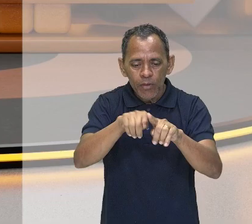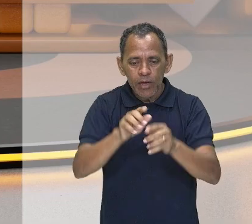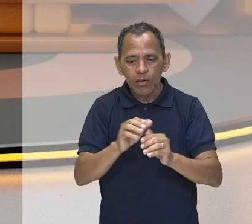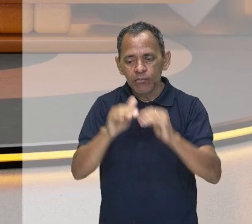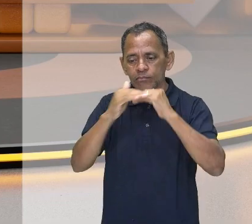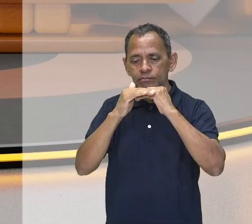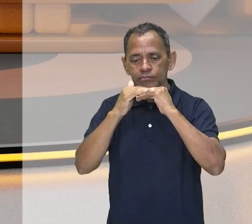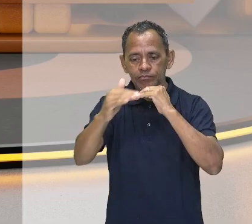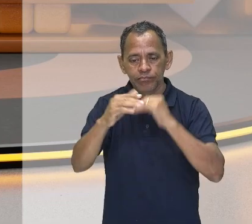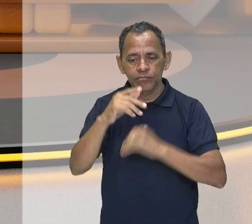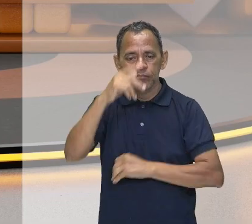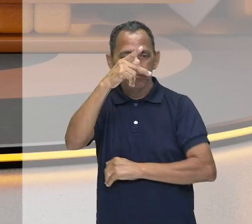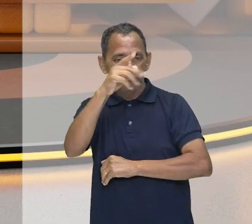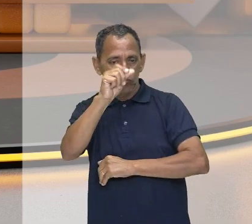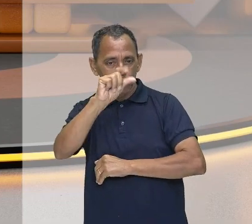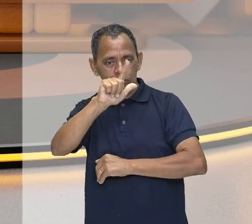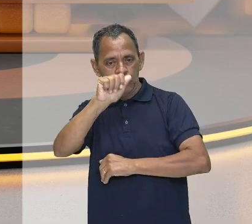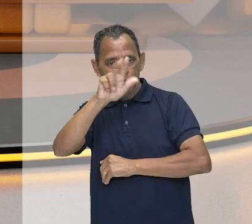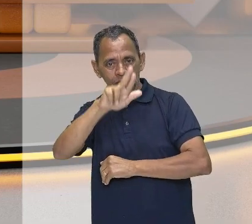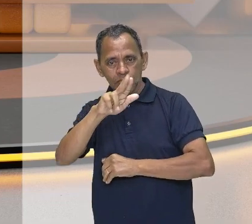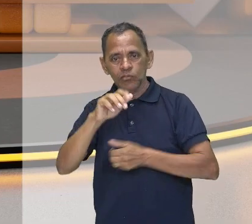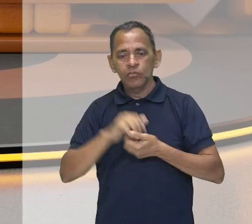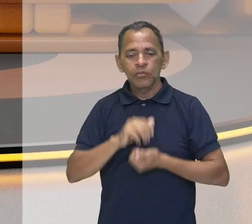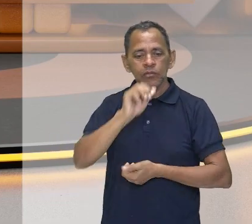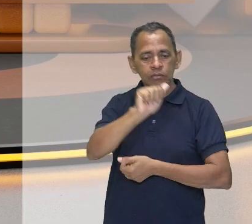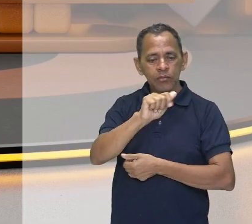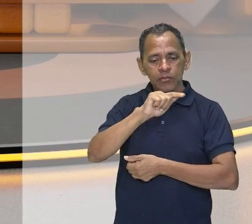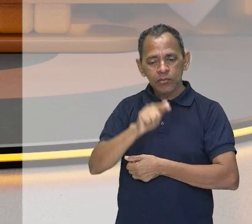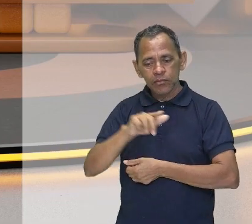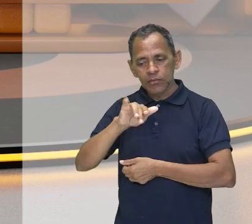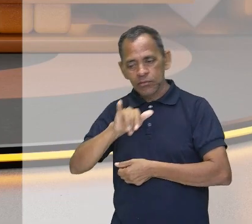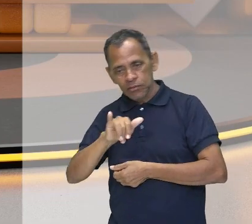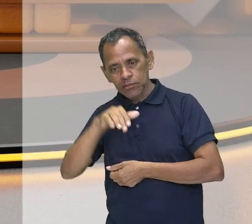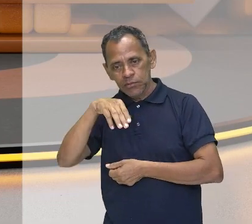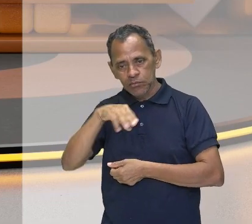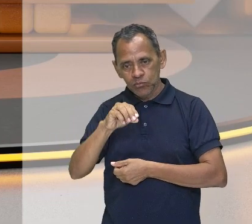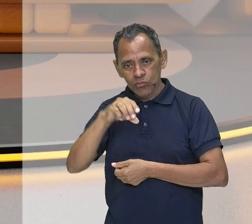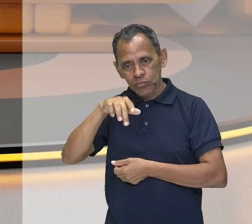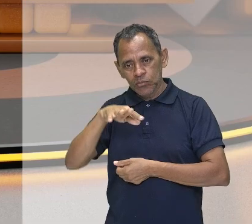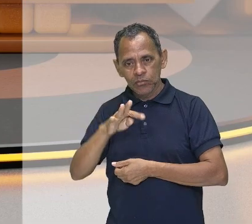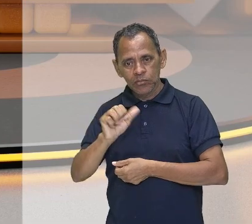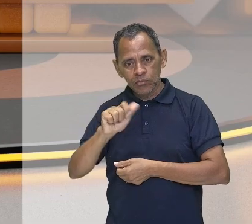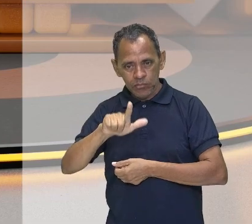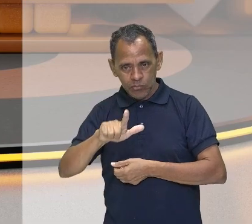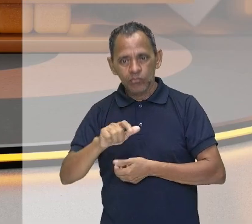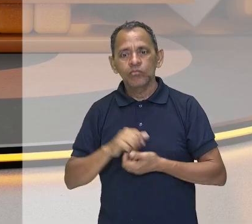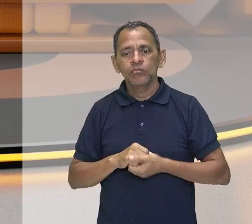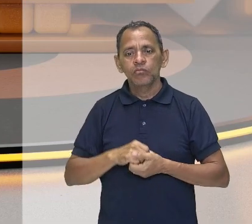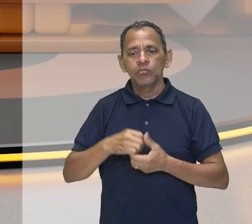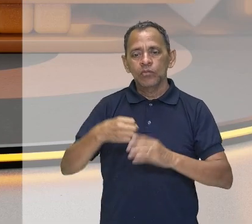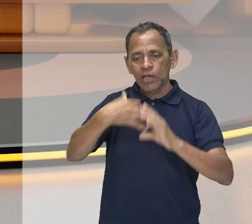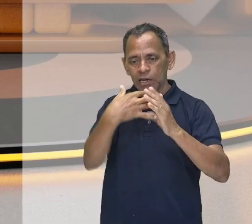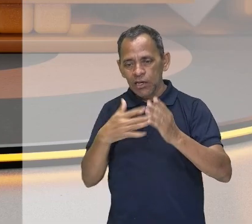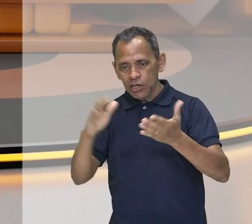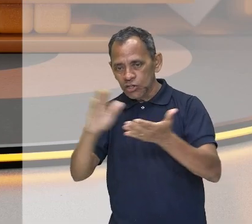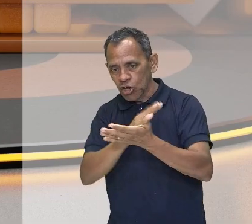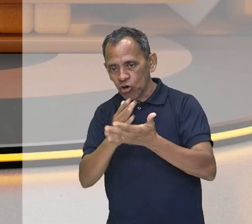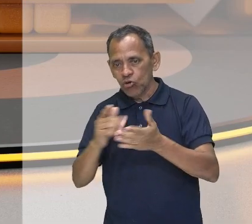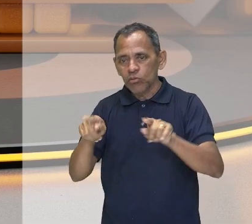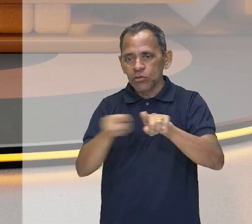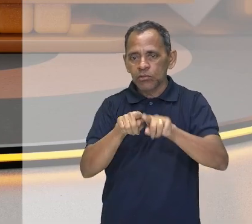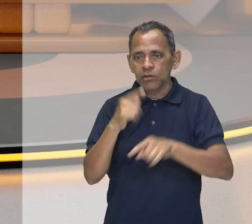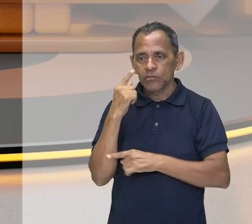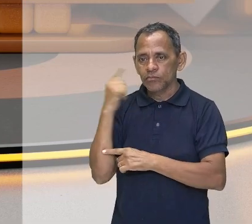plana, polar ou azimutal, certo? Bem, quero caracterizar aqui com vocês cada tipo de projeção cartográfica. Vou começar aqui